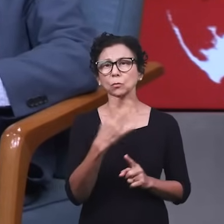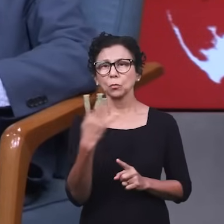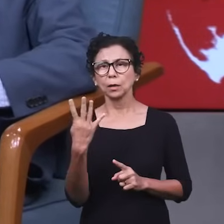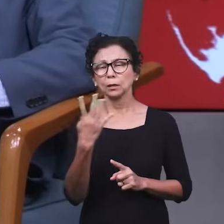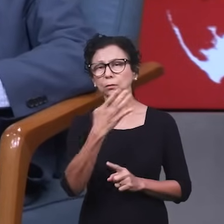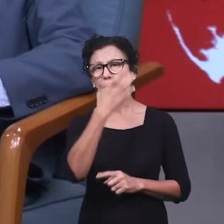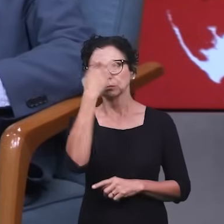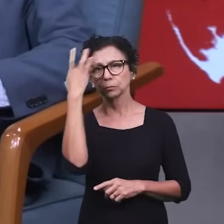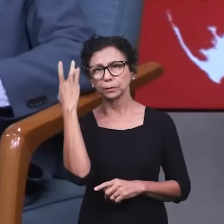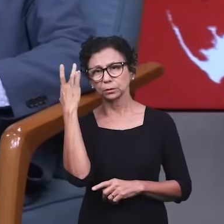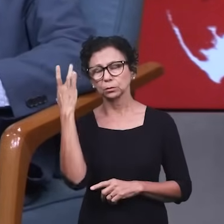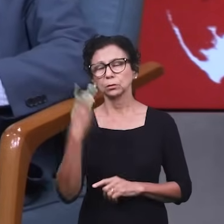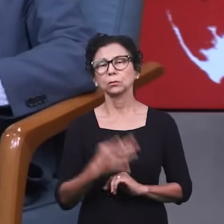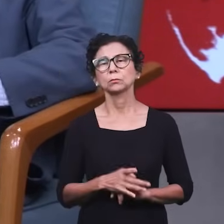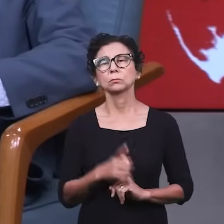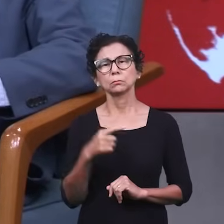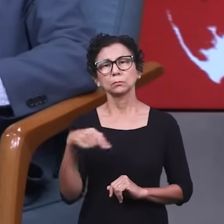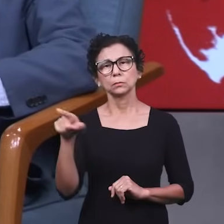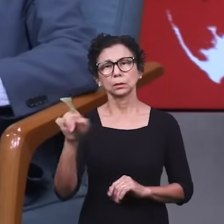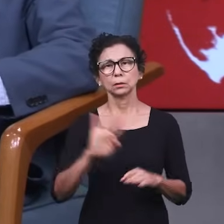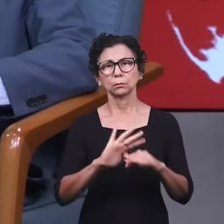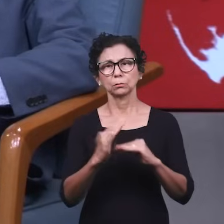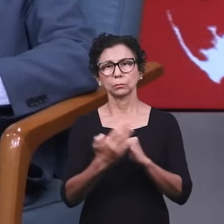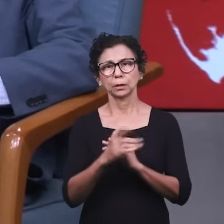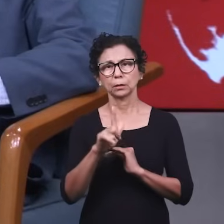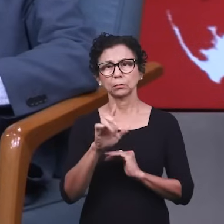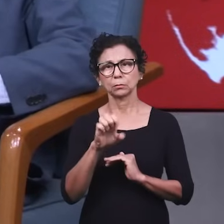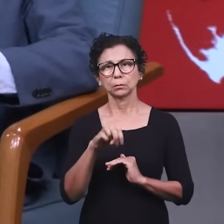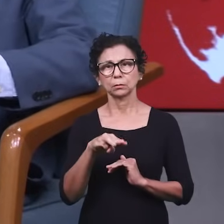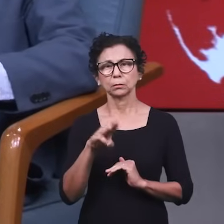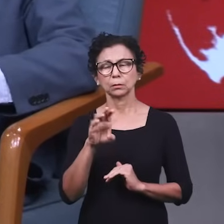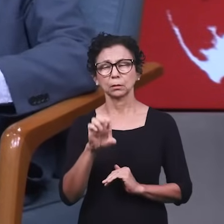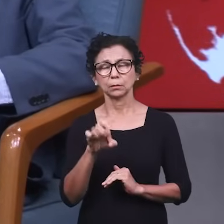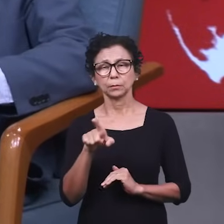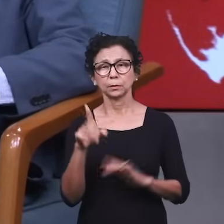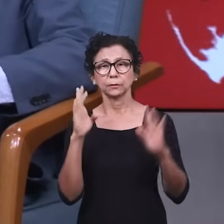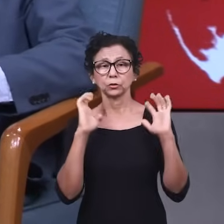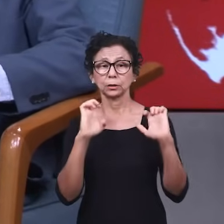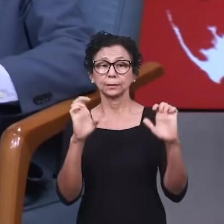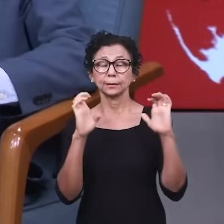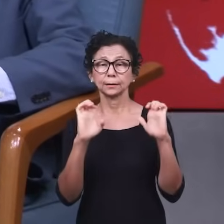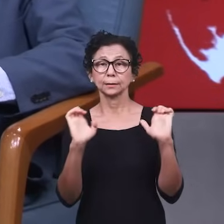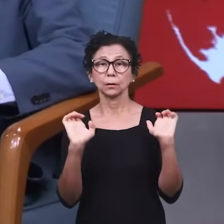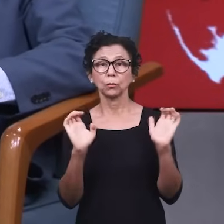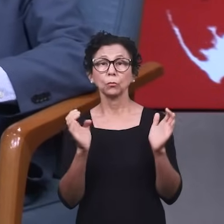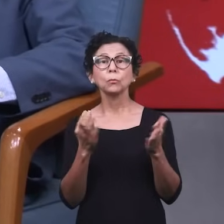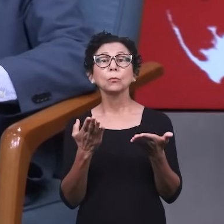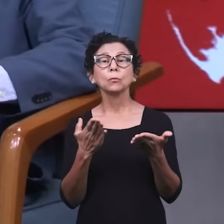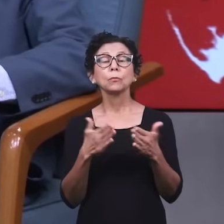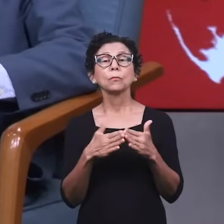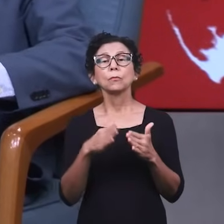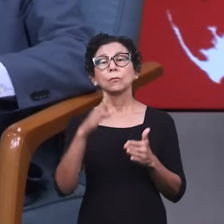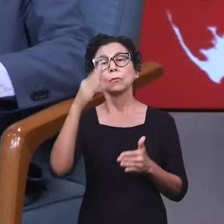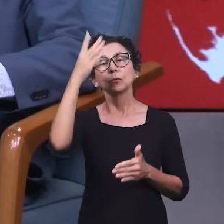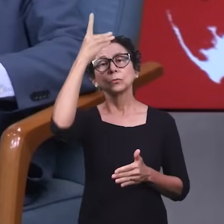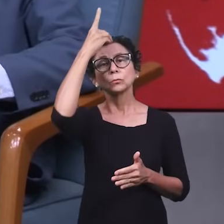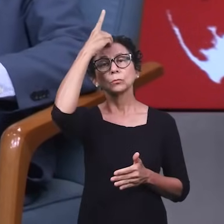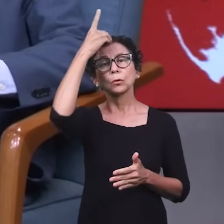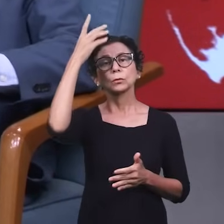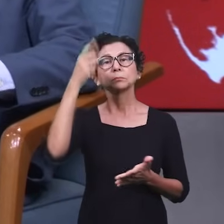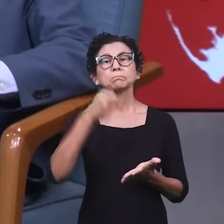A grande experiência nossa ali naquele início de trabalho, na evangelização, foi dom espiritual.